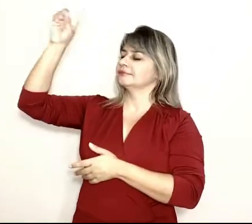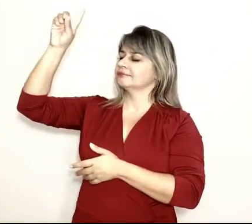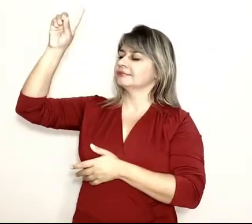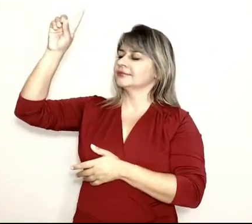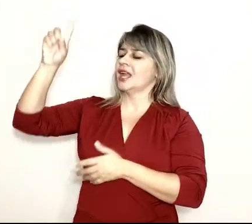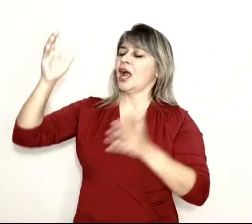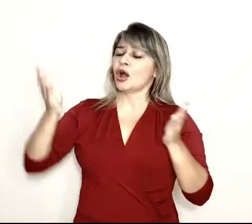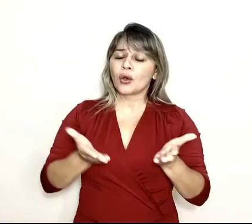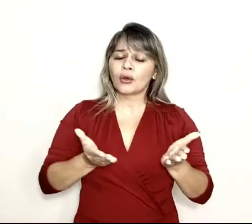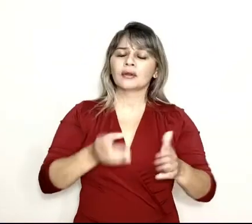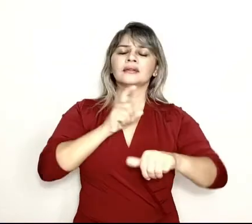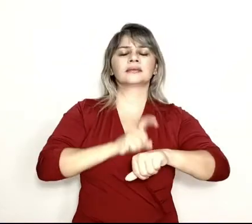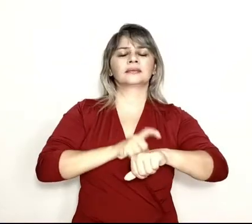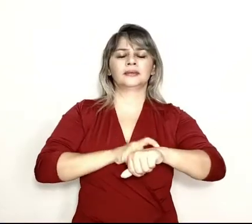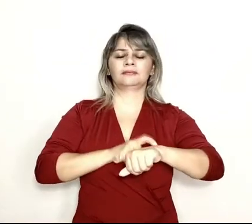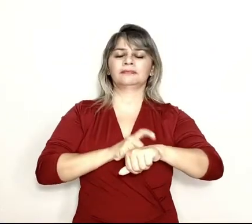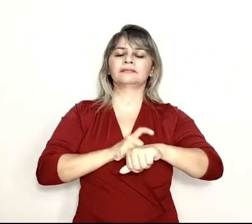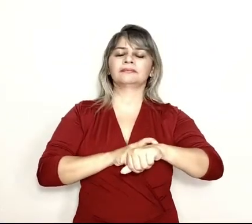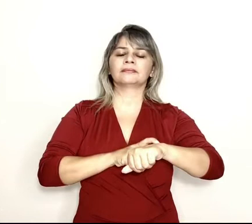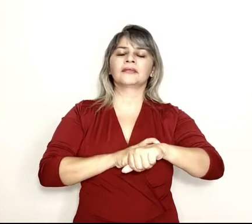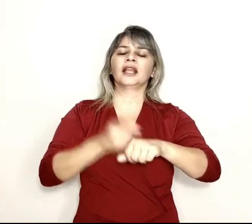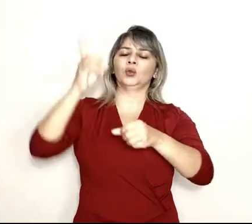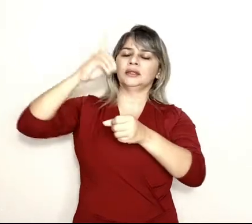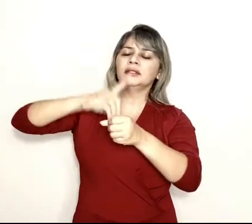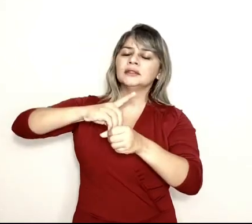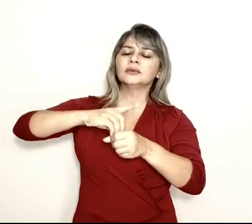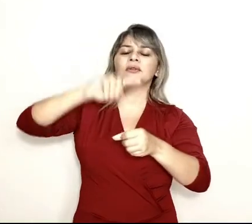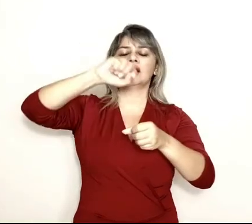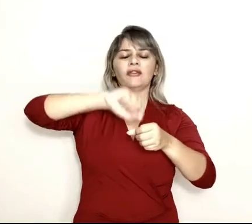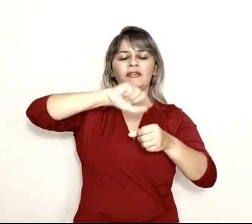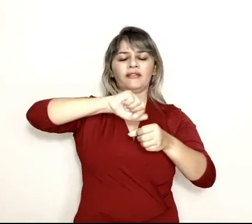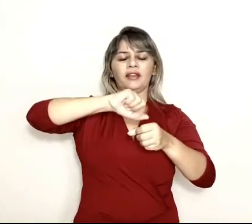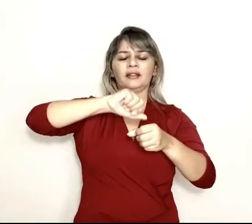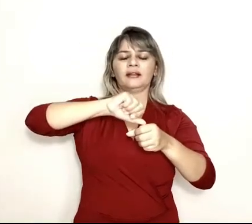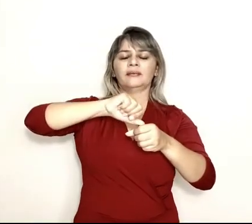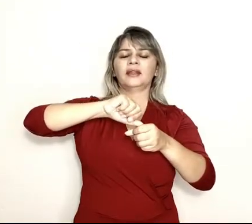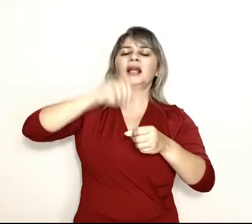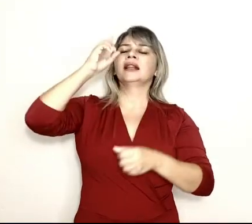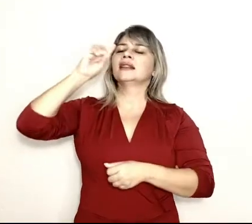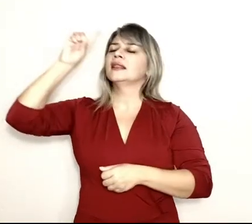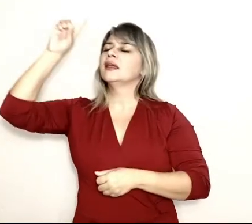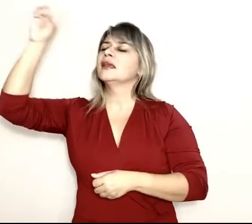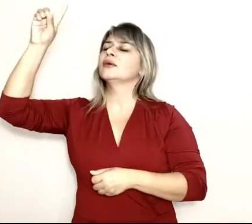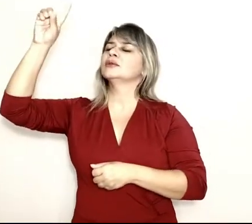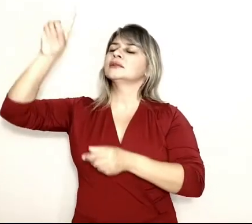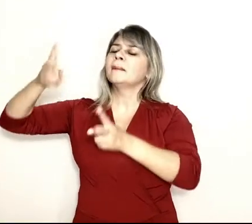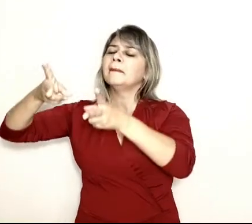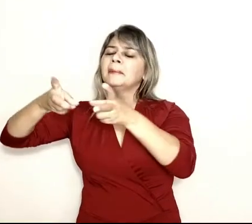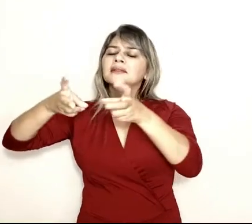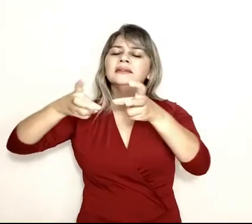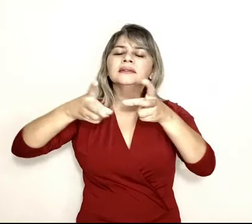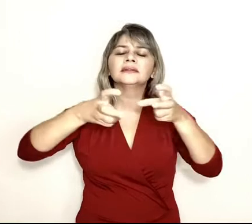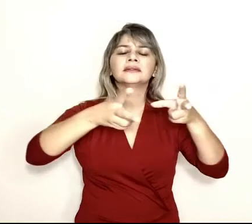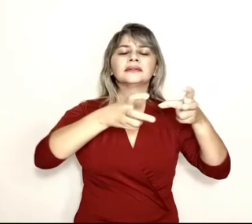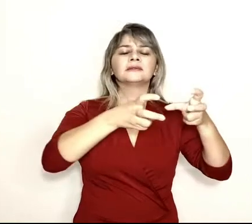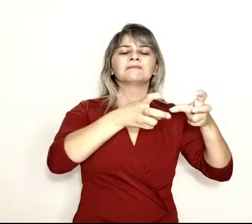Me acompanhe. Deus, em nome de Jesus, eu quero te pedir, Pai, que Tu estejas abençoando cada